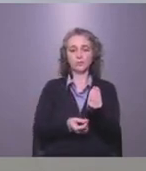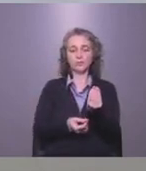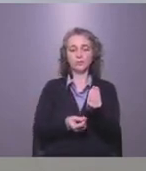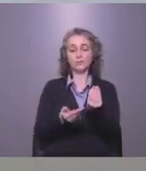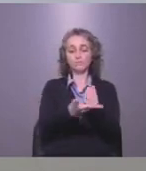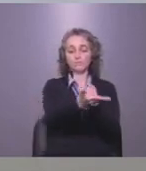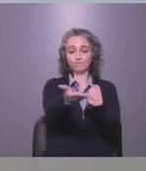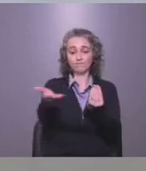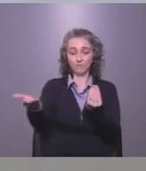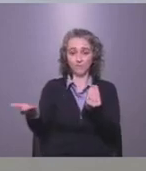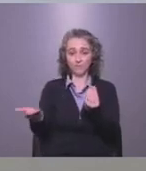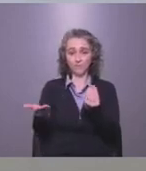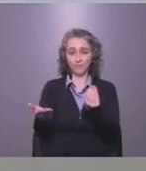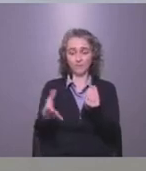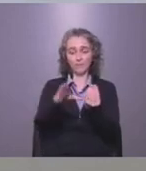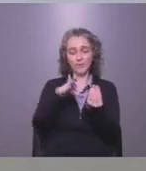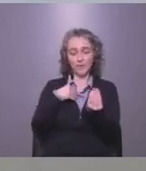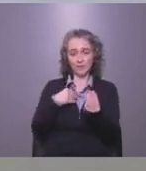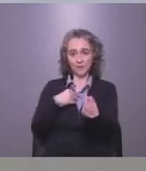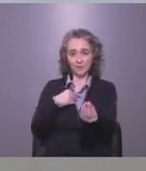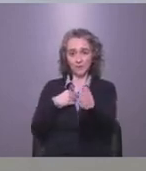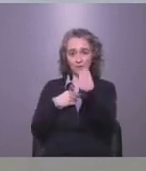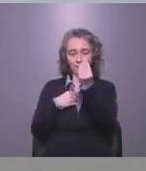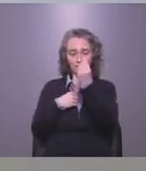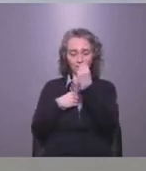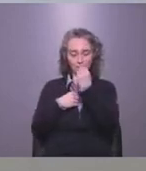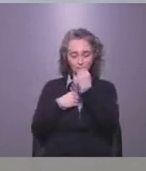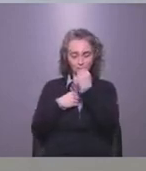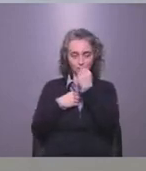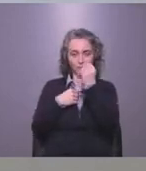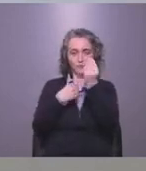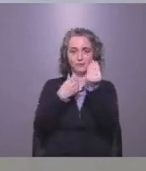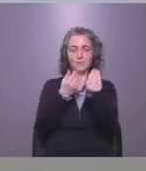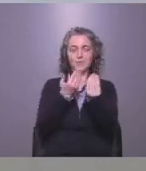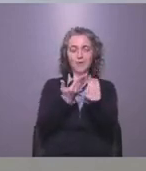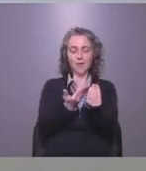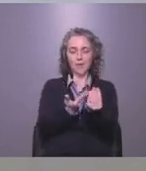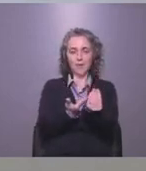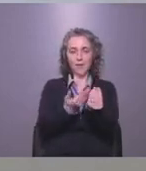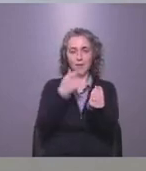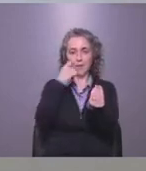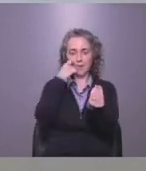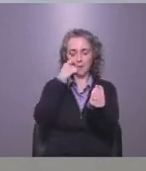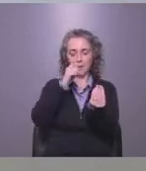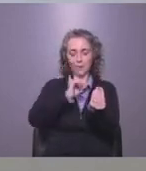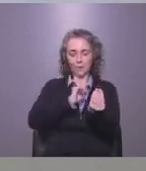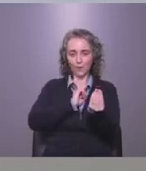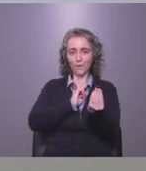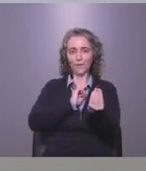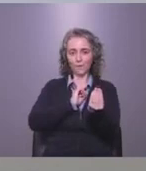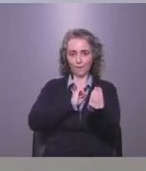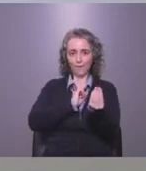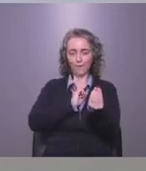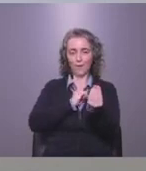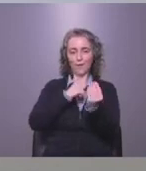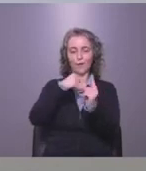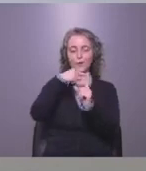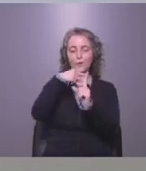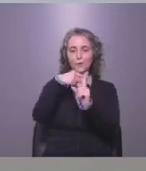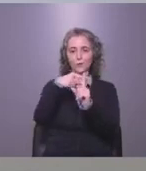tomai todos e comai, isto é o meu corpo, que